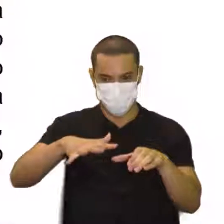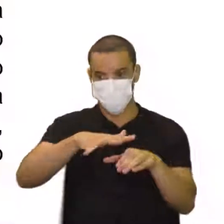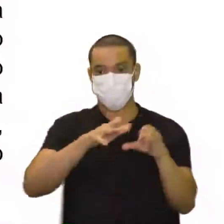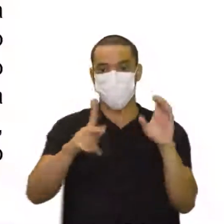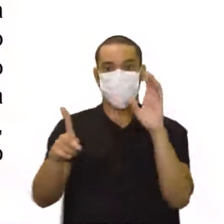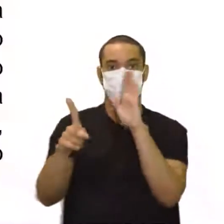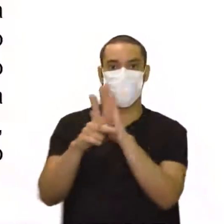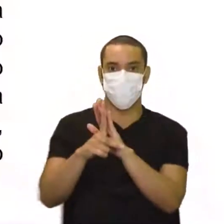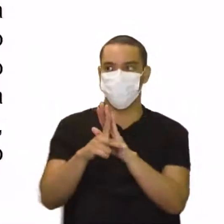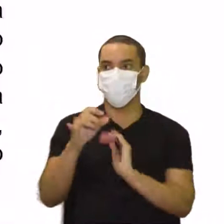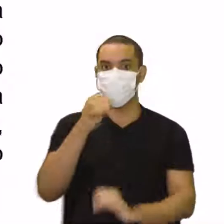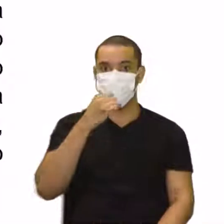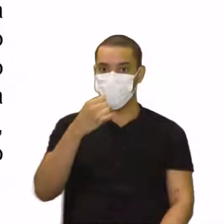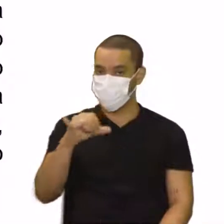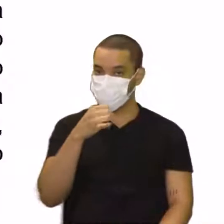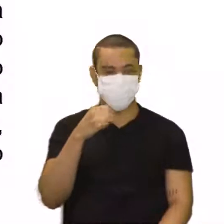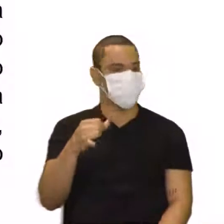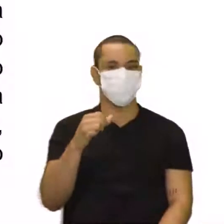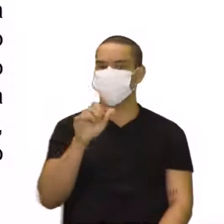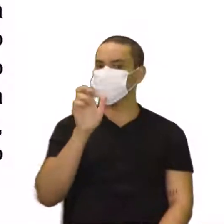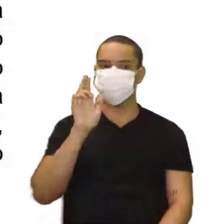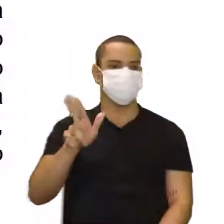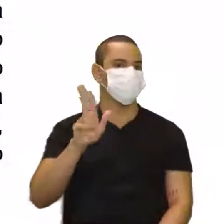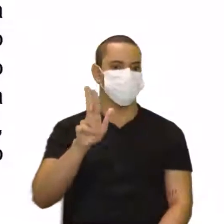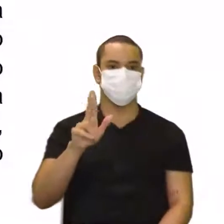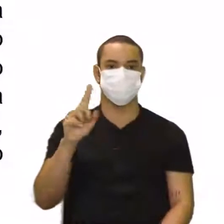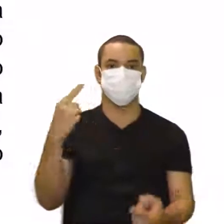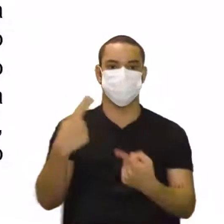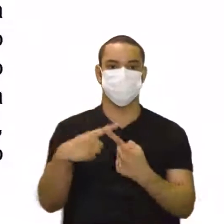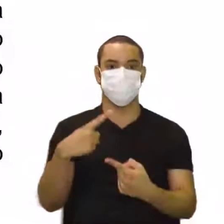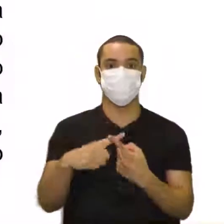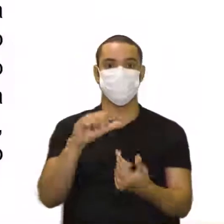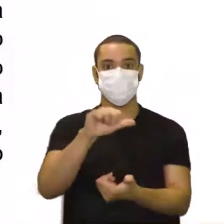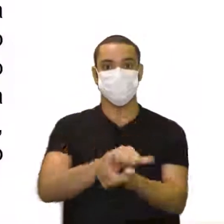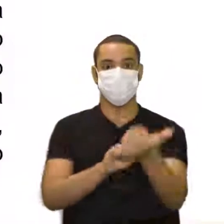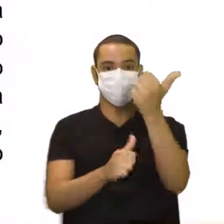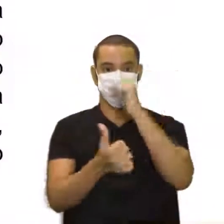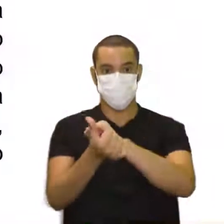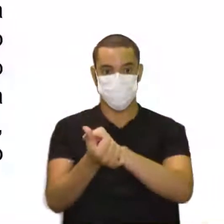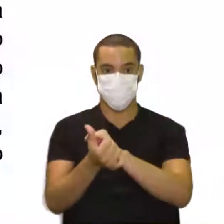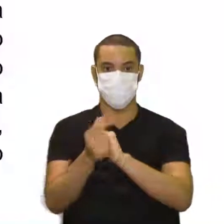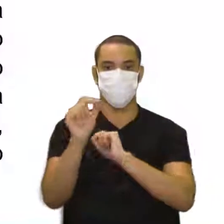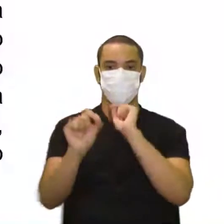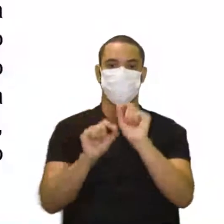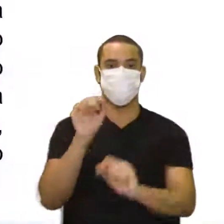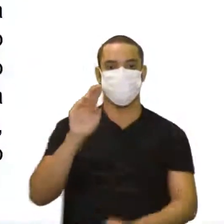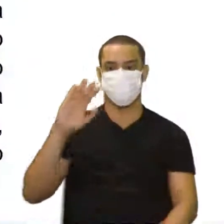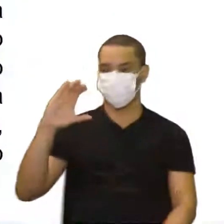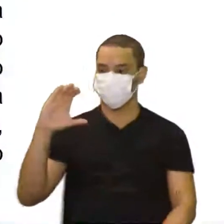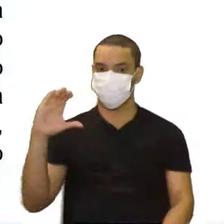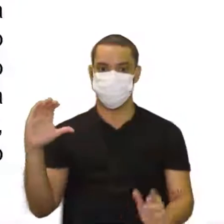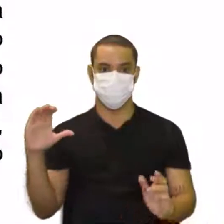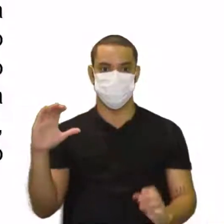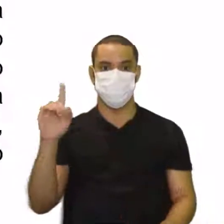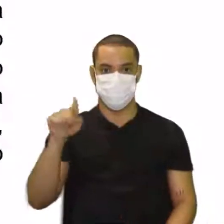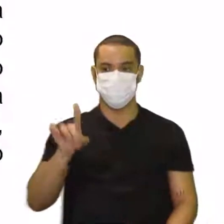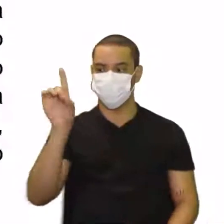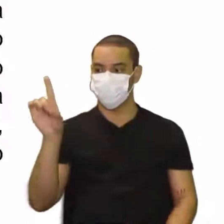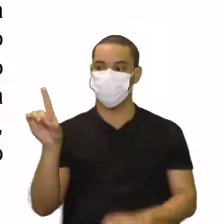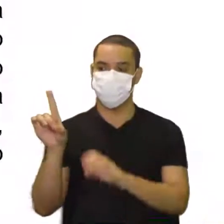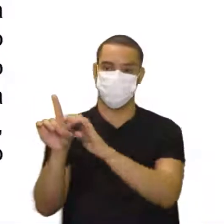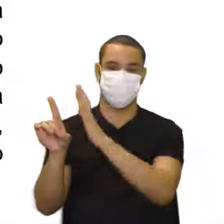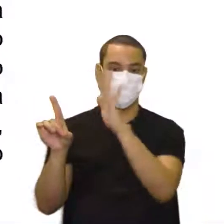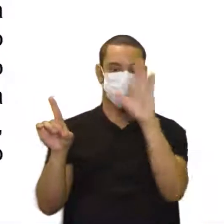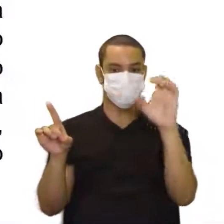induzido pela corrente, né, devido à indução dessa corrente, será da direita para a esquerda.